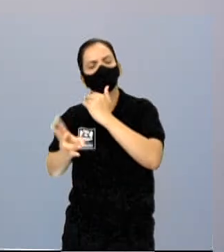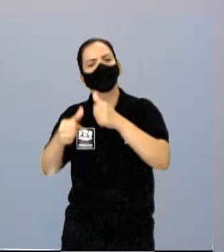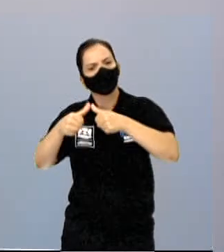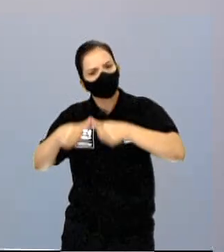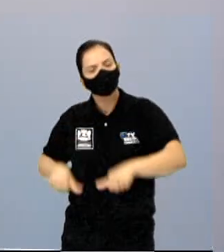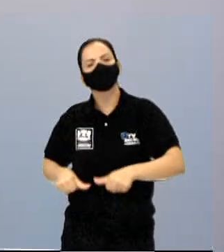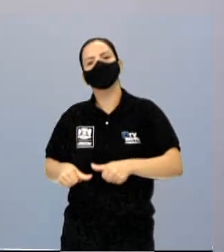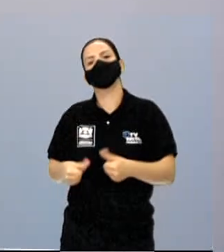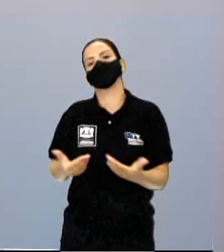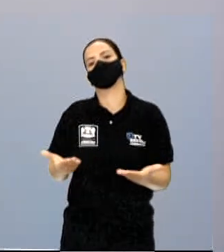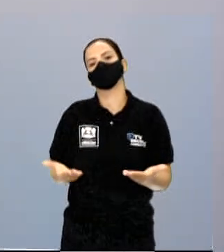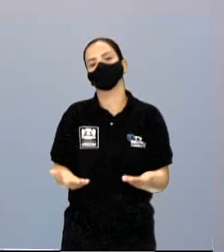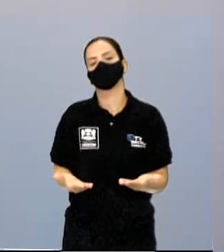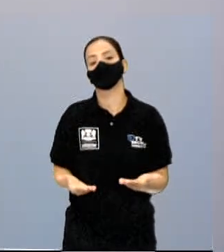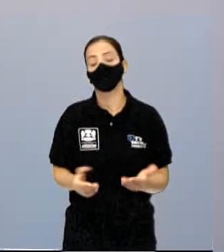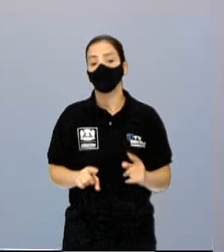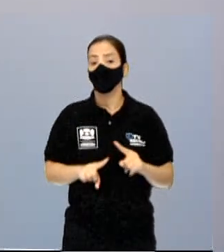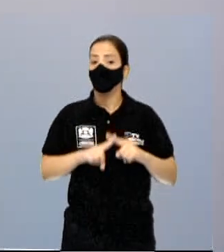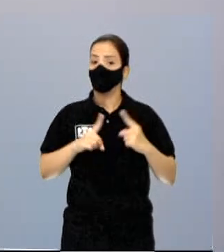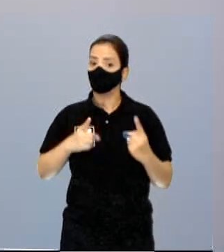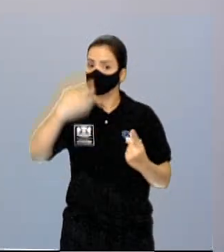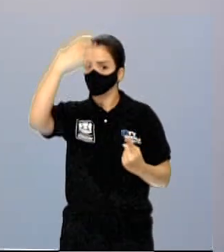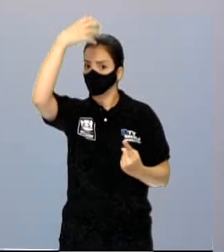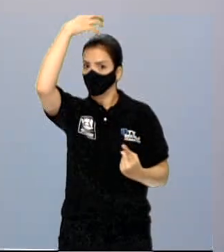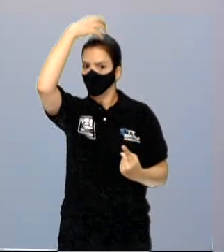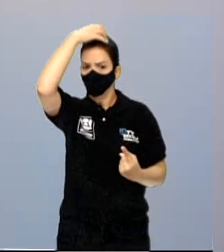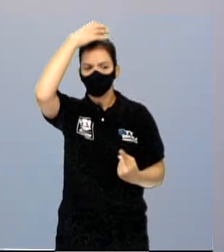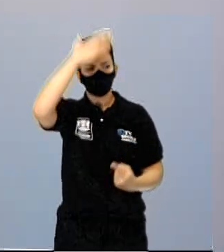se agradasse, da minha família e desse algum título ali